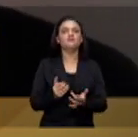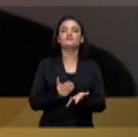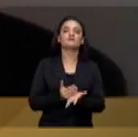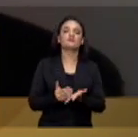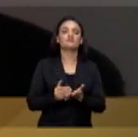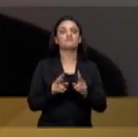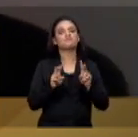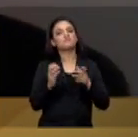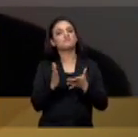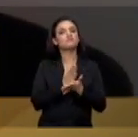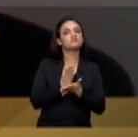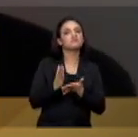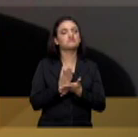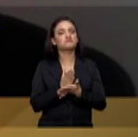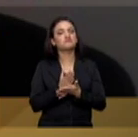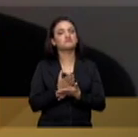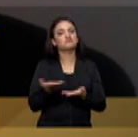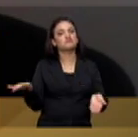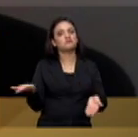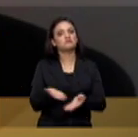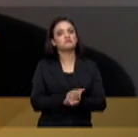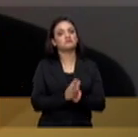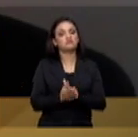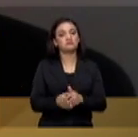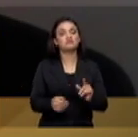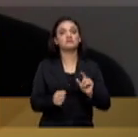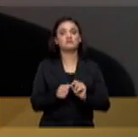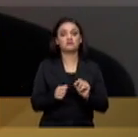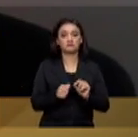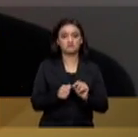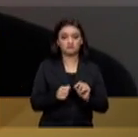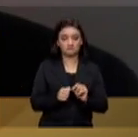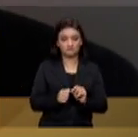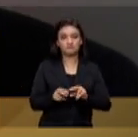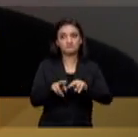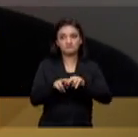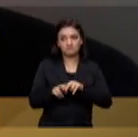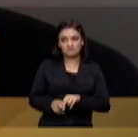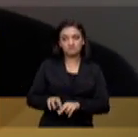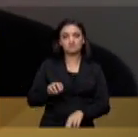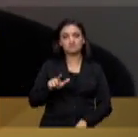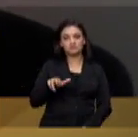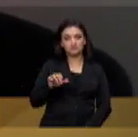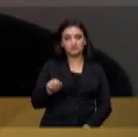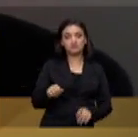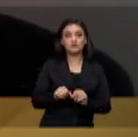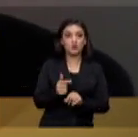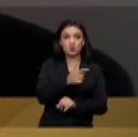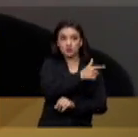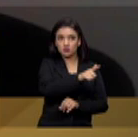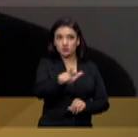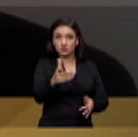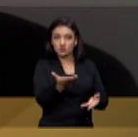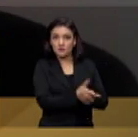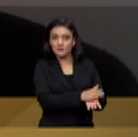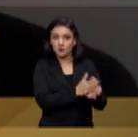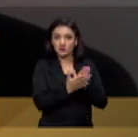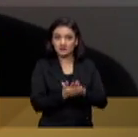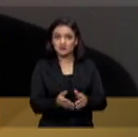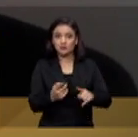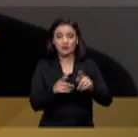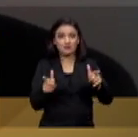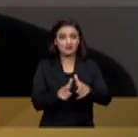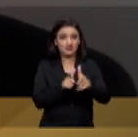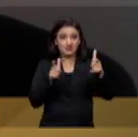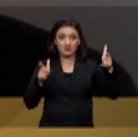relação a alguns processos ajuizados em favor do paciente, devendo os demais, em razão da amplitude